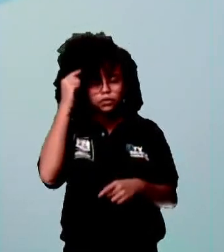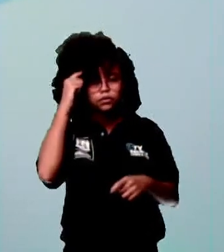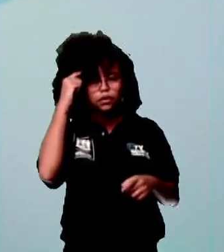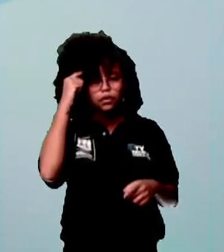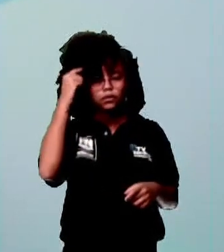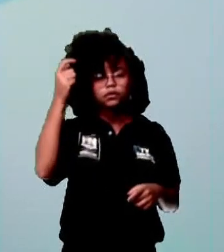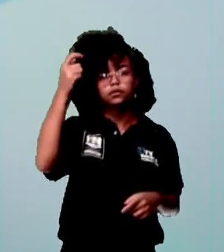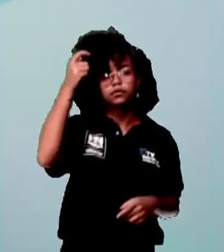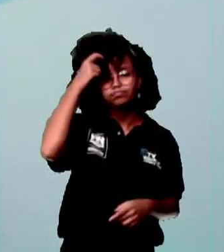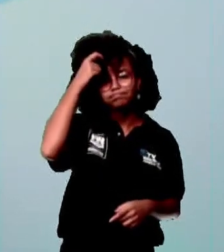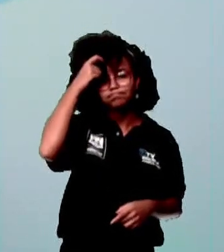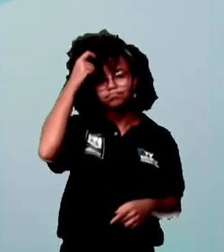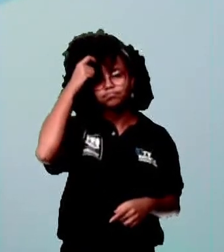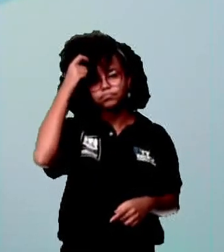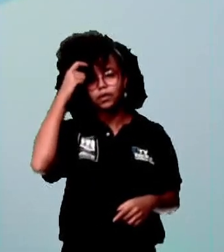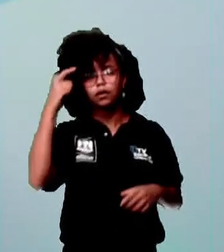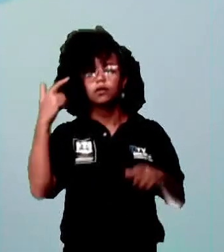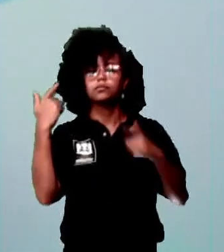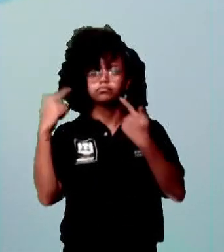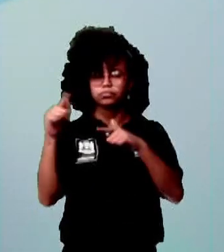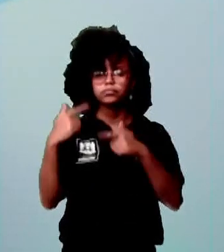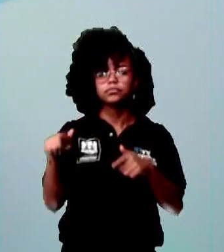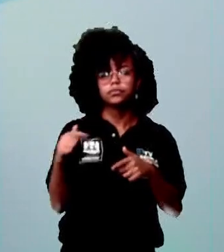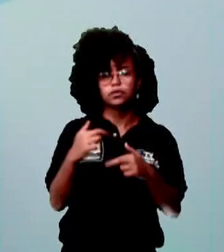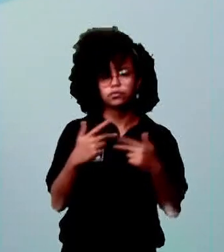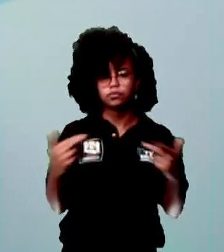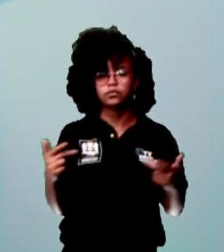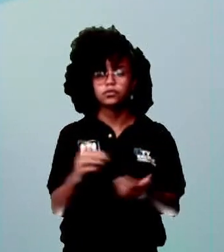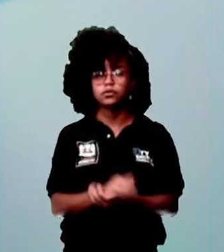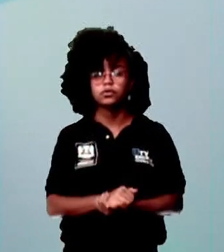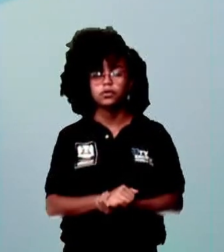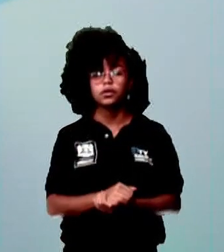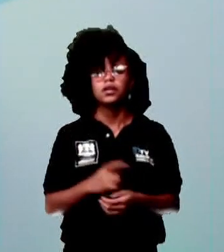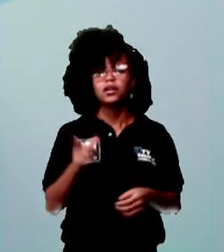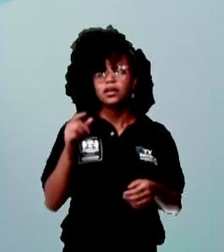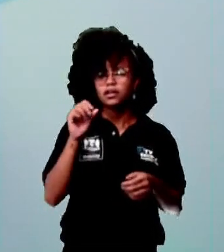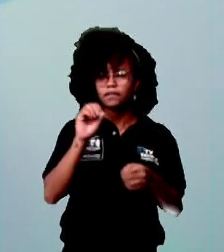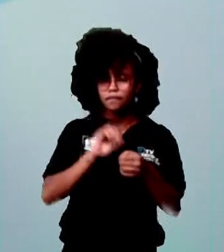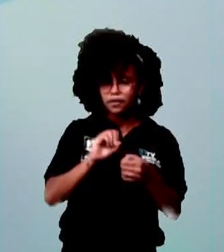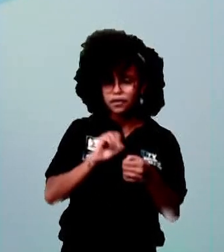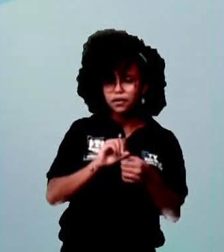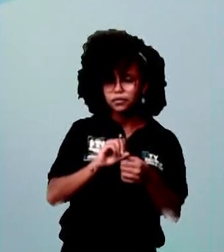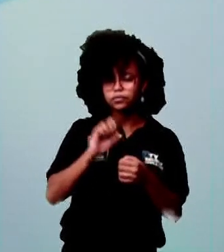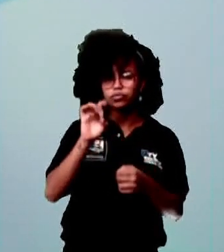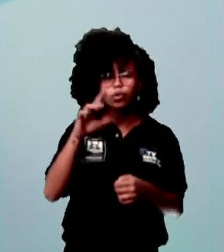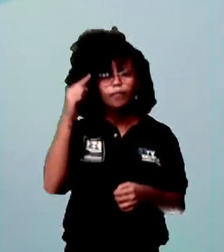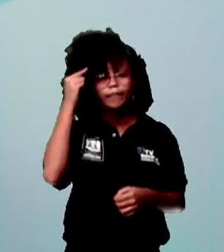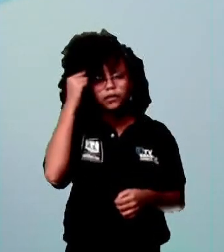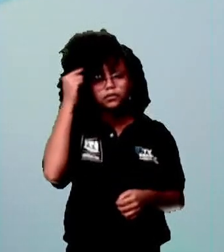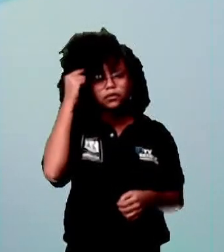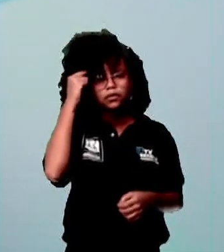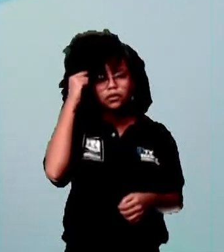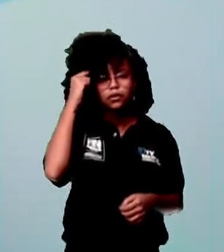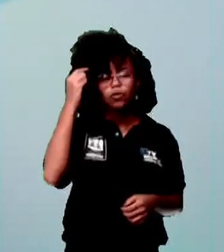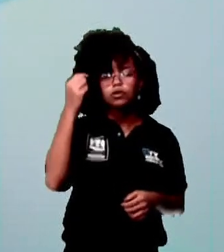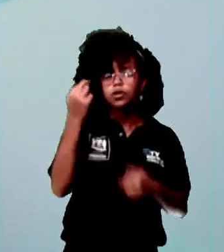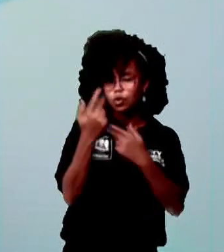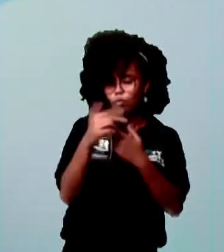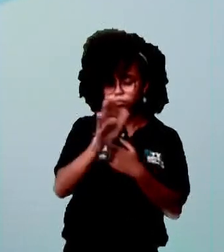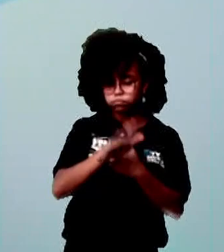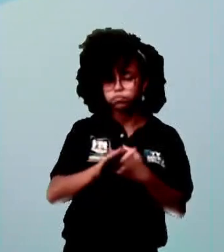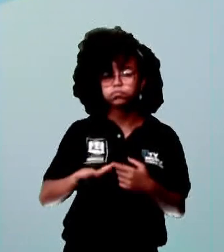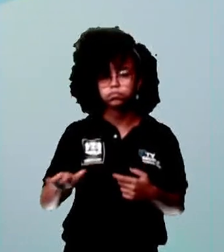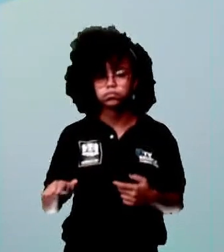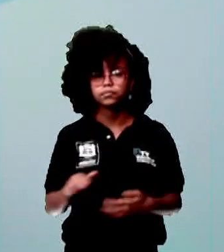das coisas. O Armandinho ele não faz isso de maneira proposital, ele vai pensar e raciocinar como uma criança